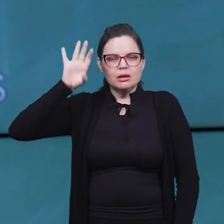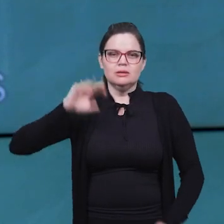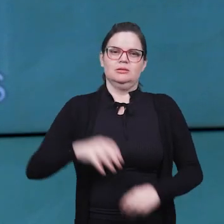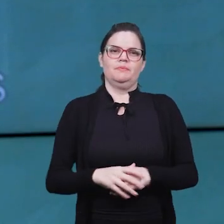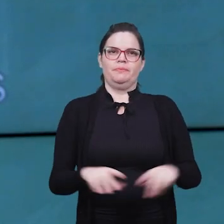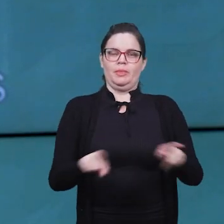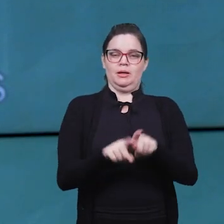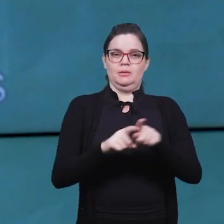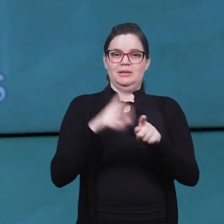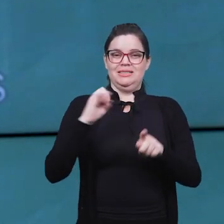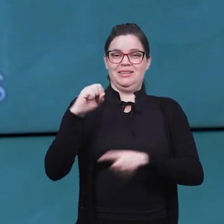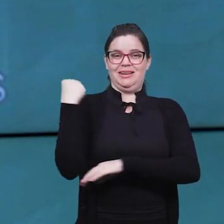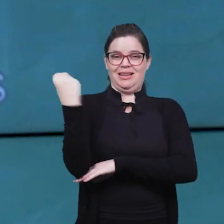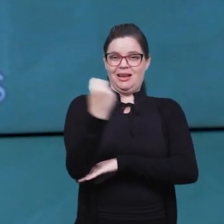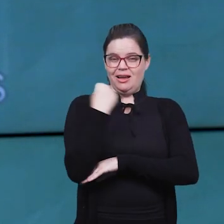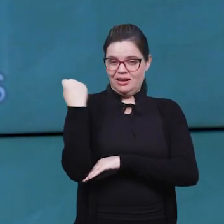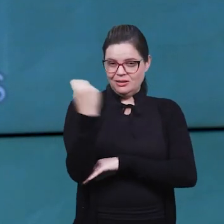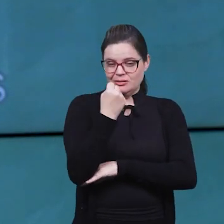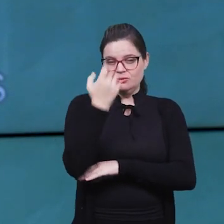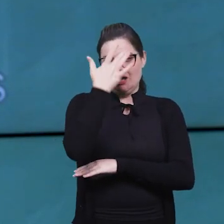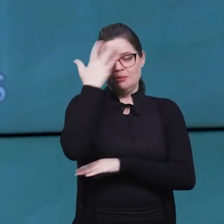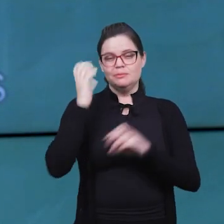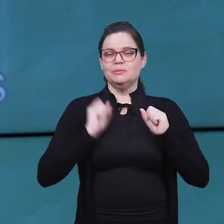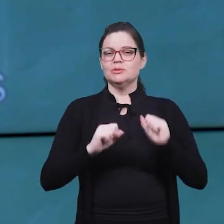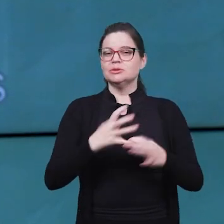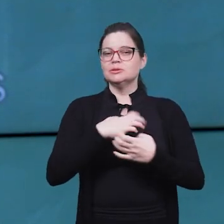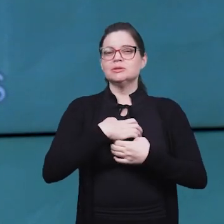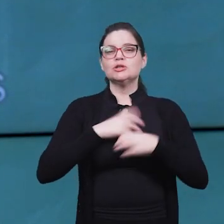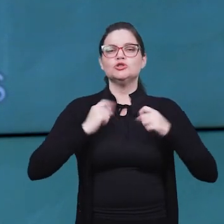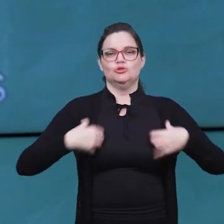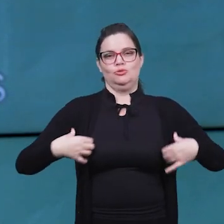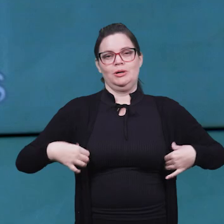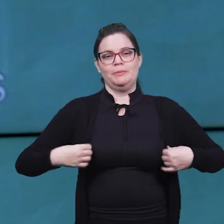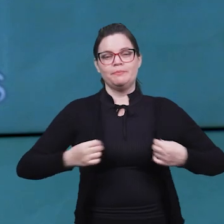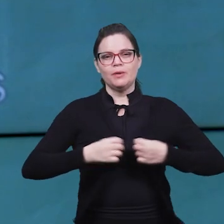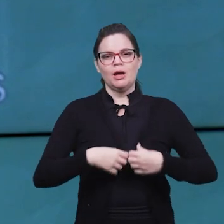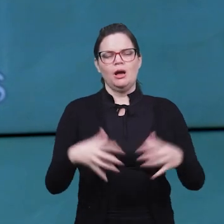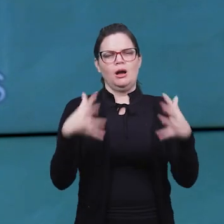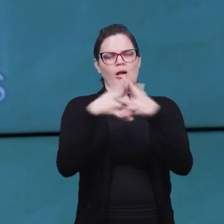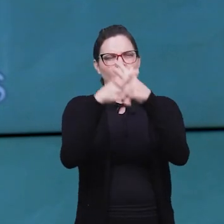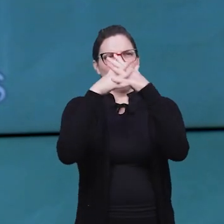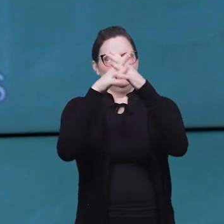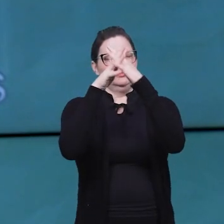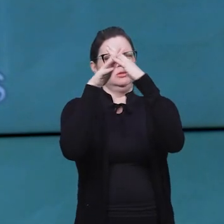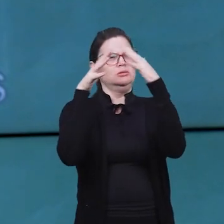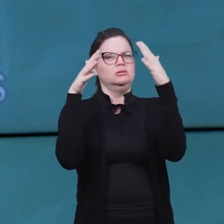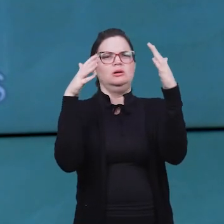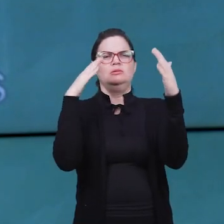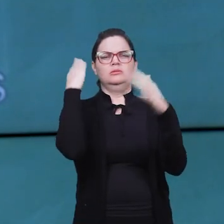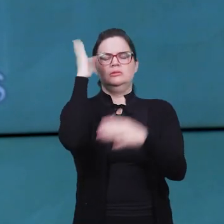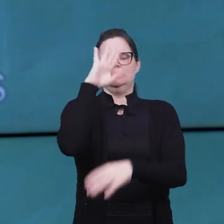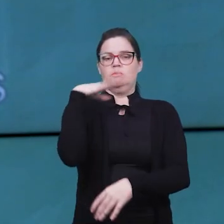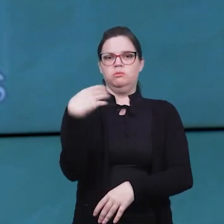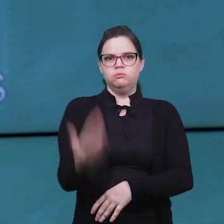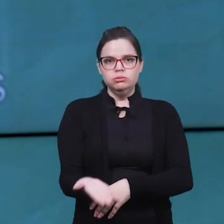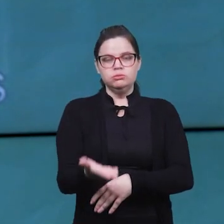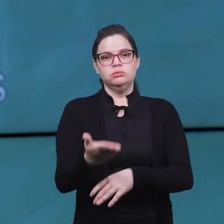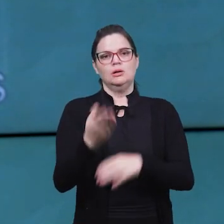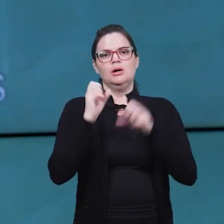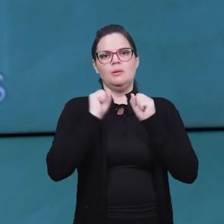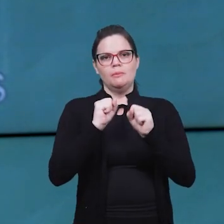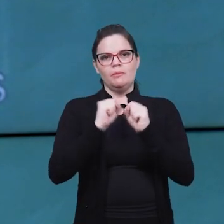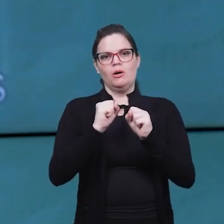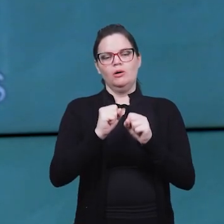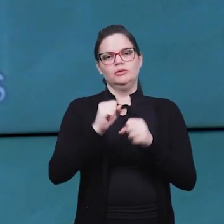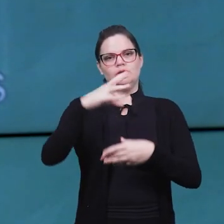graves da hipoglicemia, a pessoa pode sentir confusão mental, desmaio, entrar em coma.